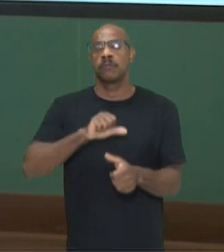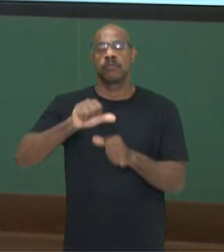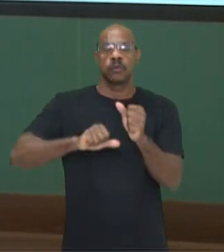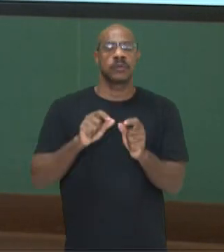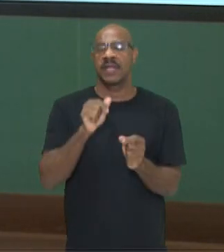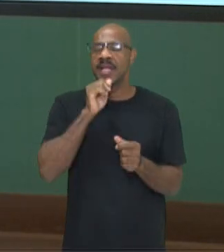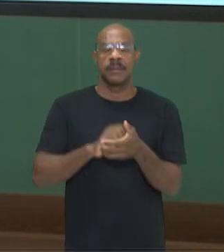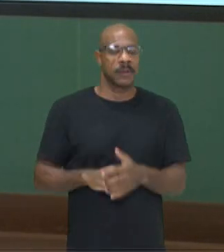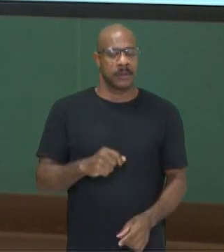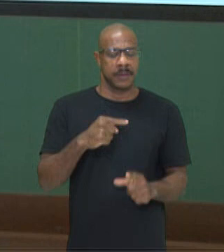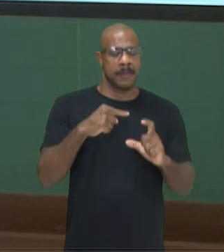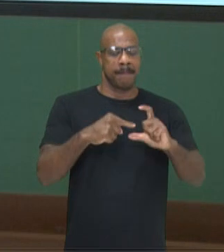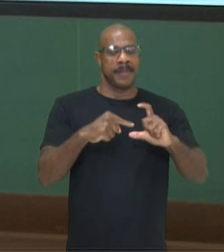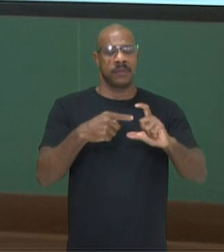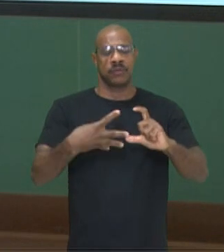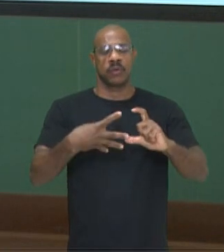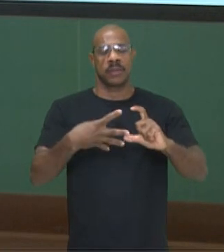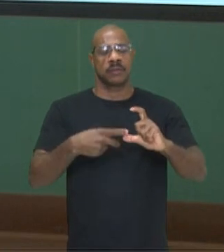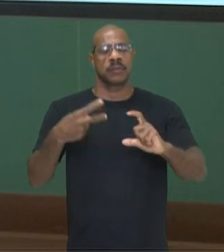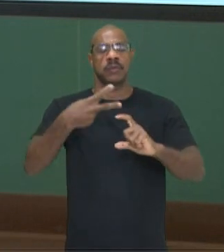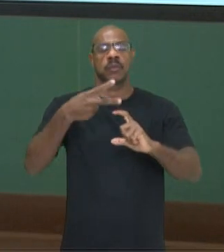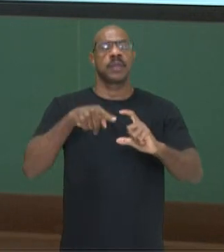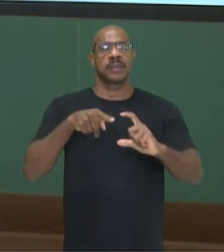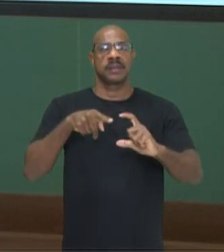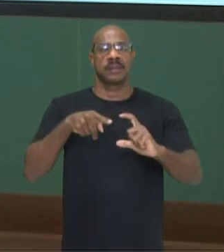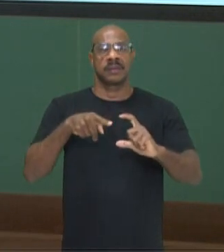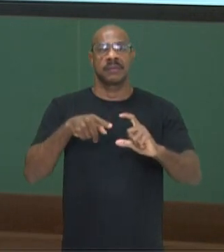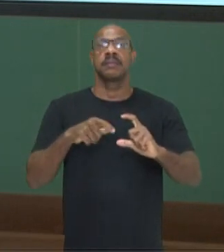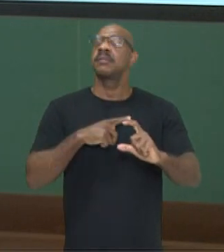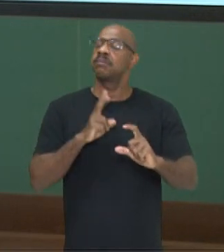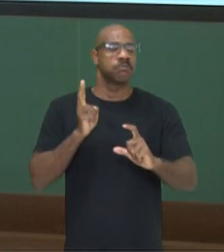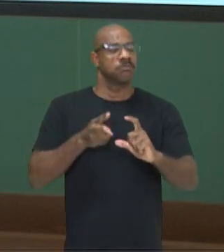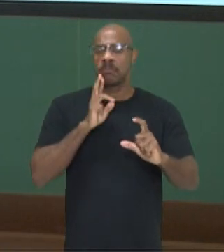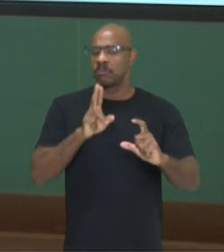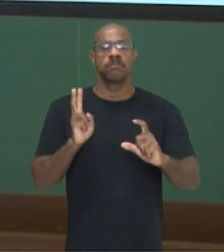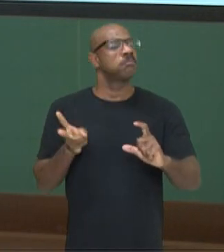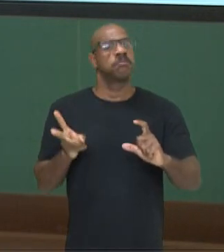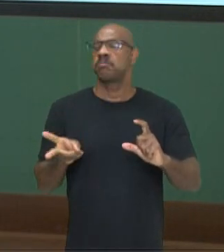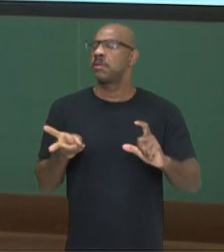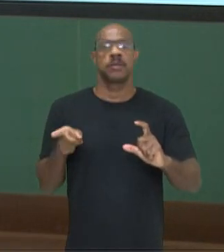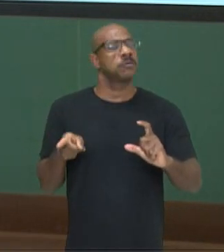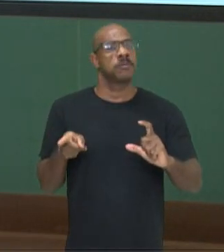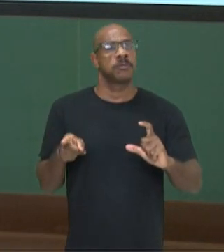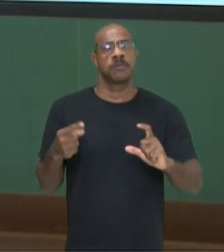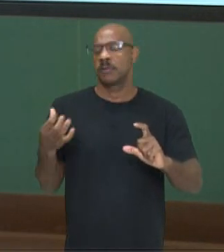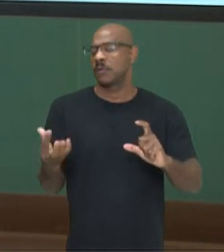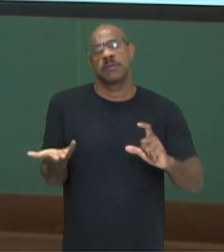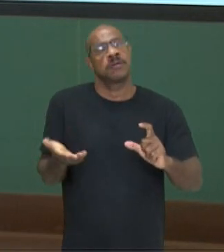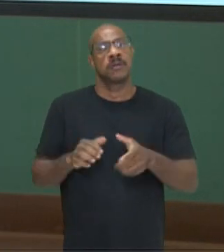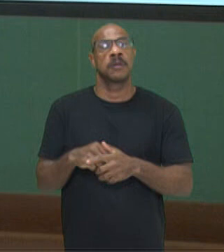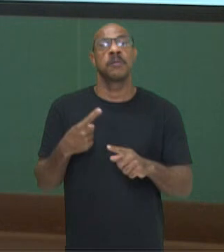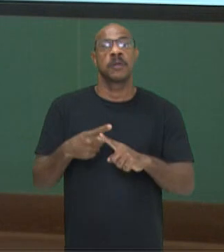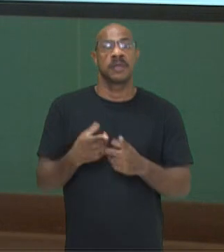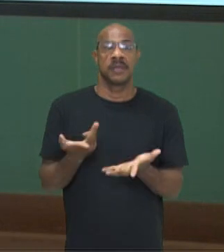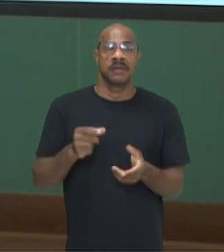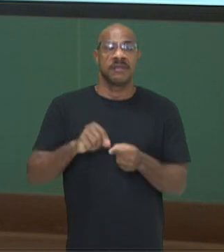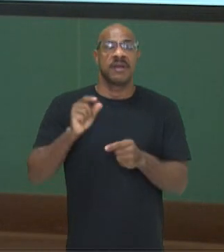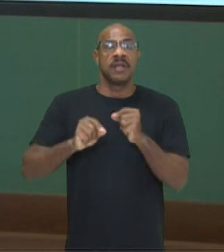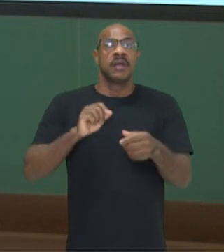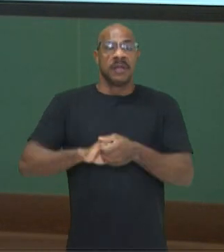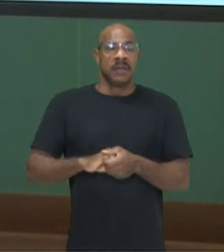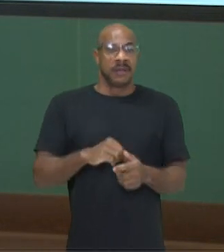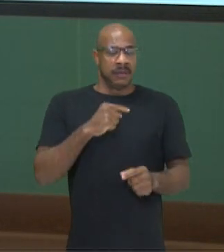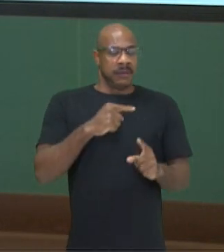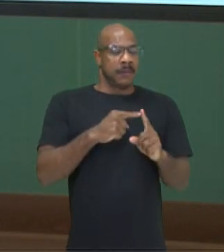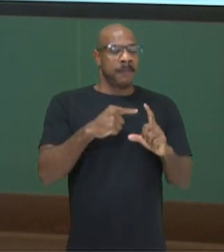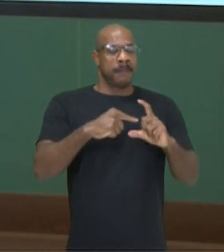o menos 4 ao quadrado. Ele também nos dá o mesmo resultado. Por quê? Porque eu vou fazer menos 4